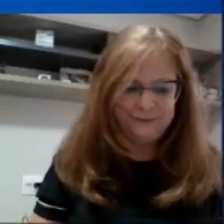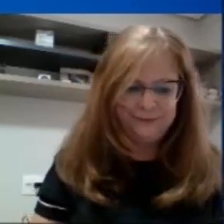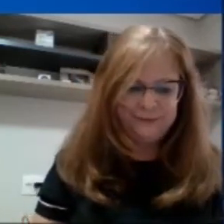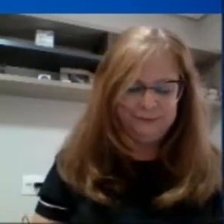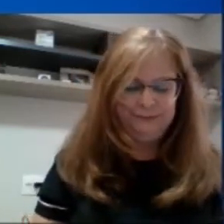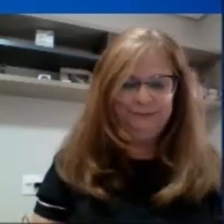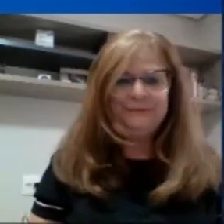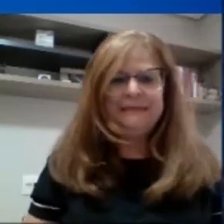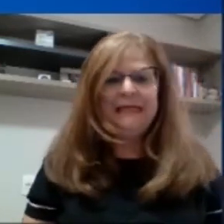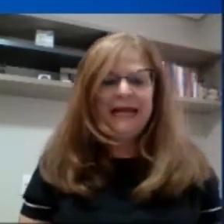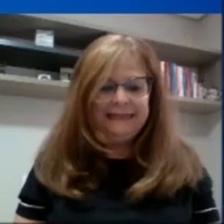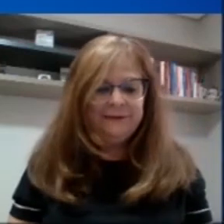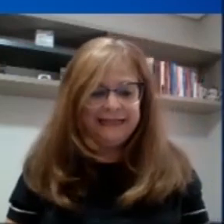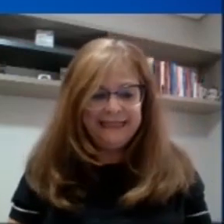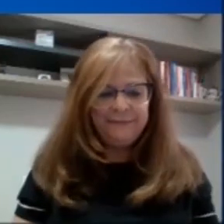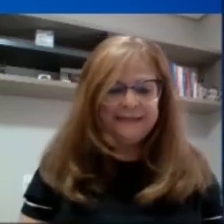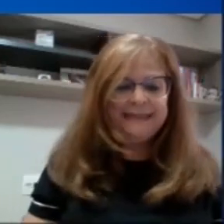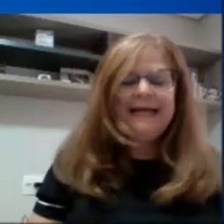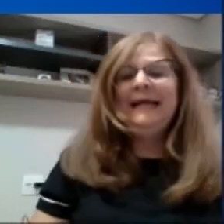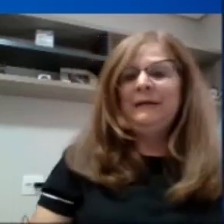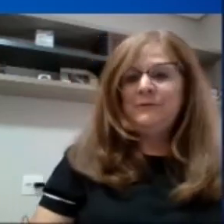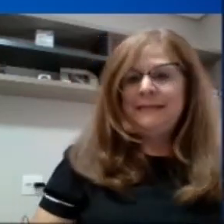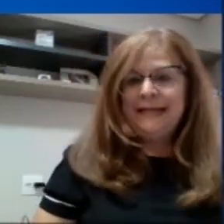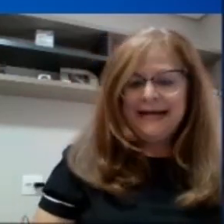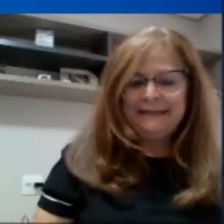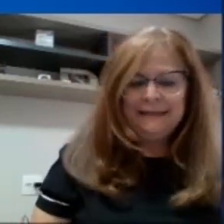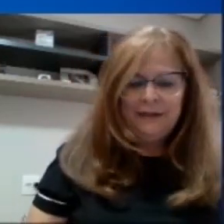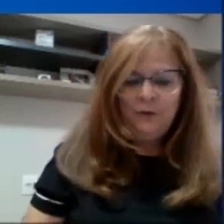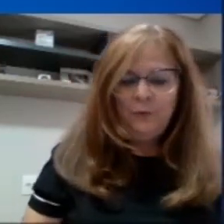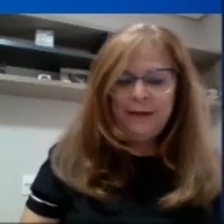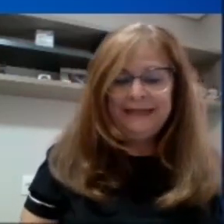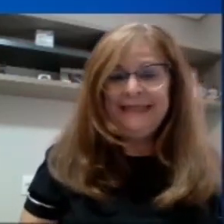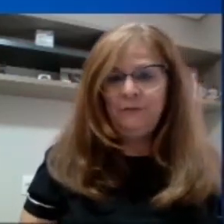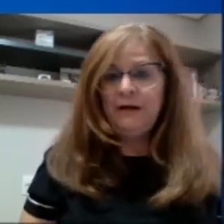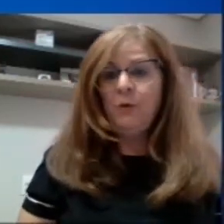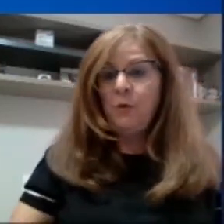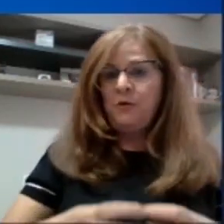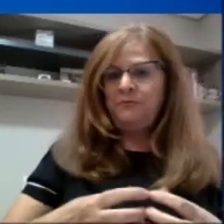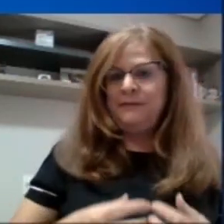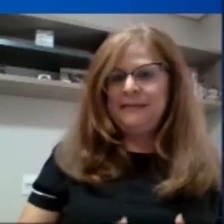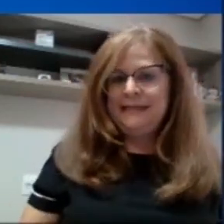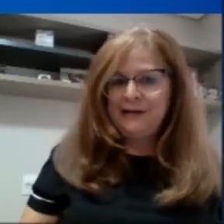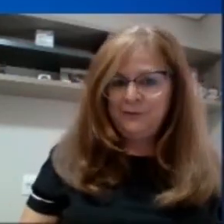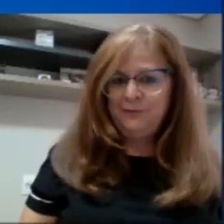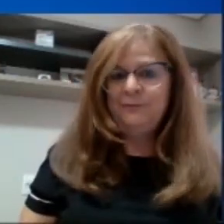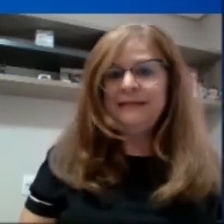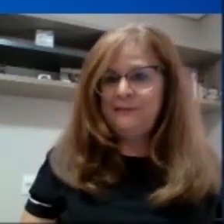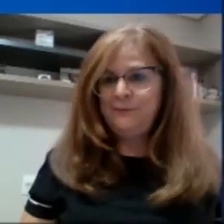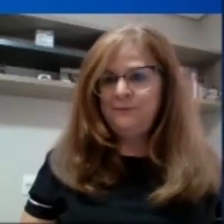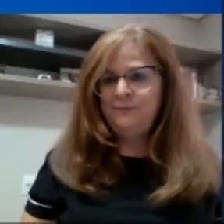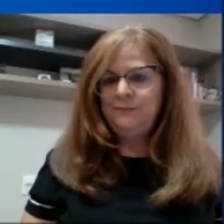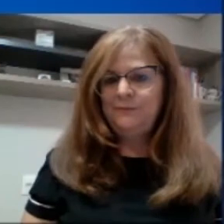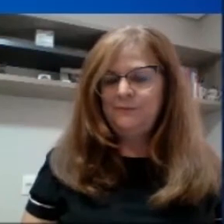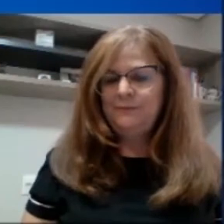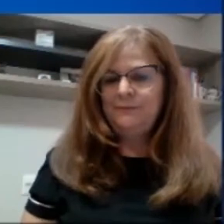sociedade. Então, a Libras, ela é considerada uma língua oficial do